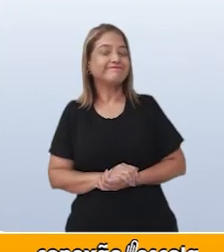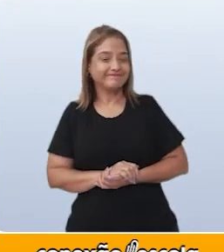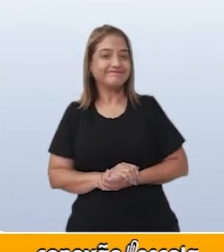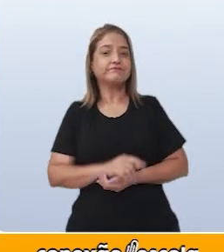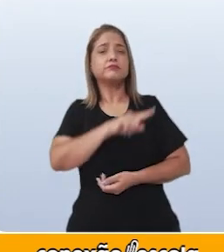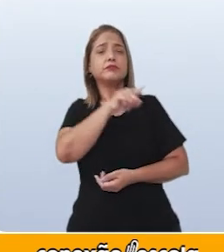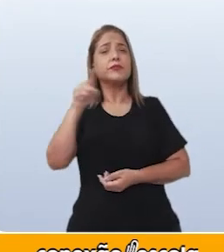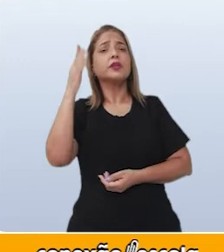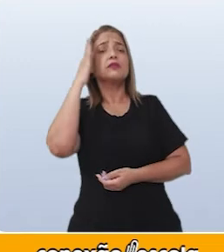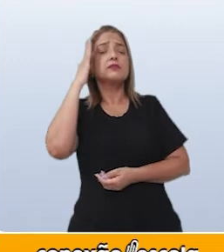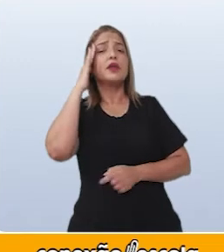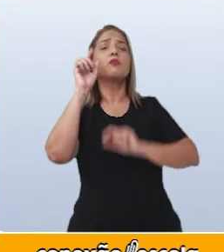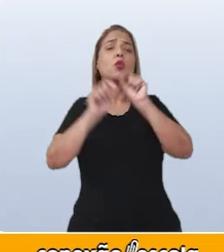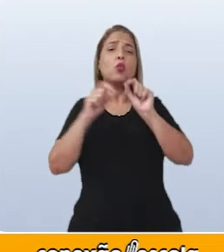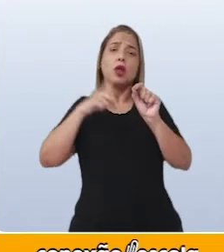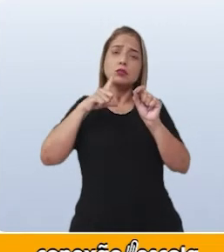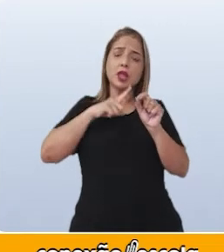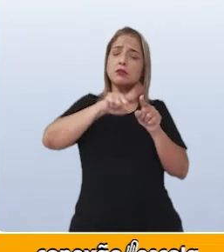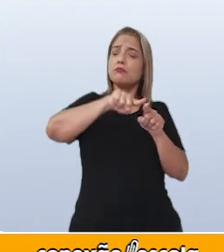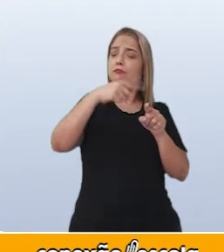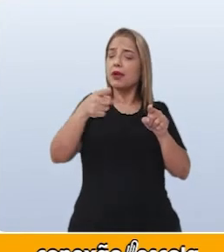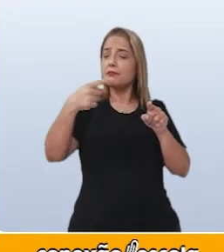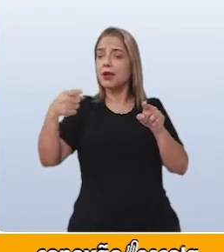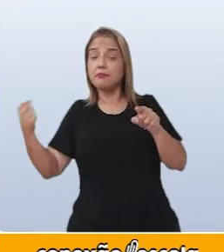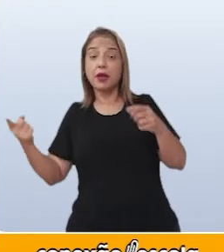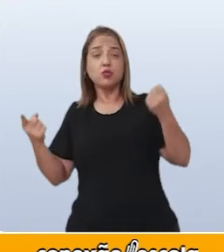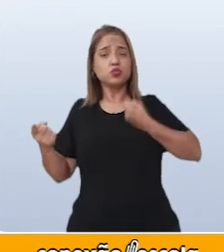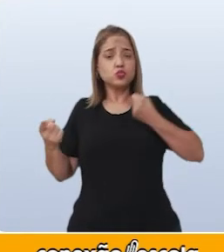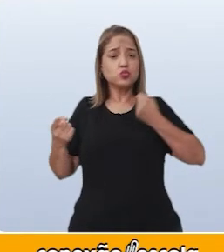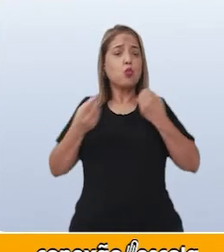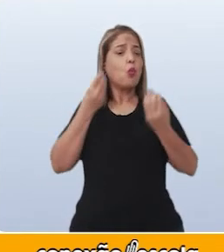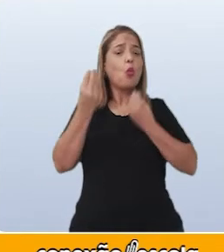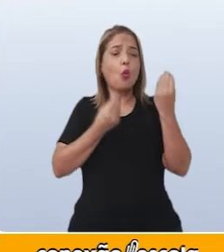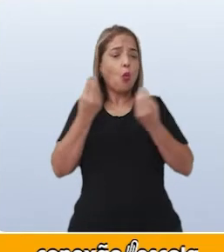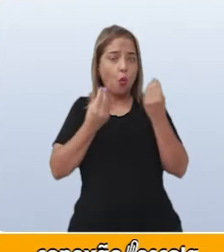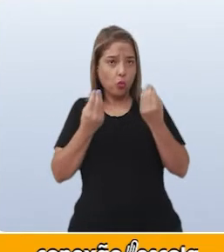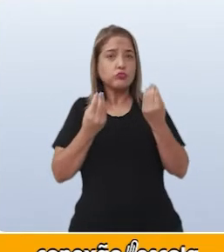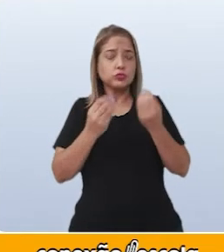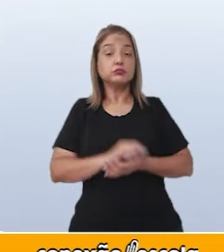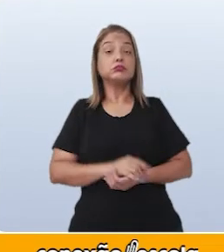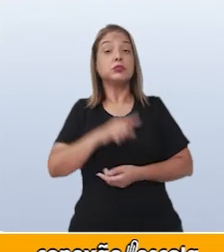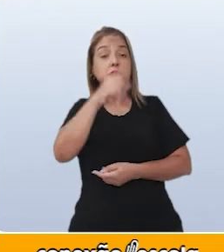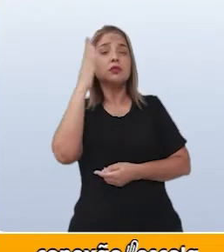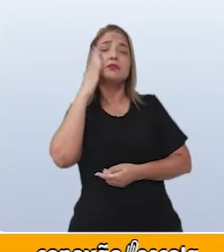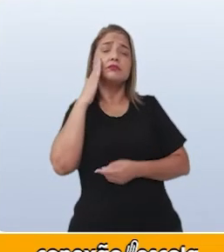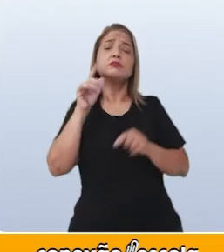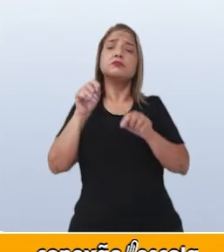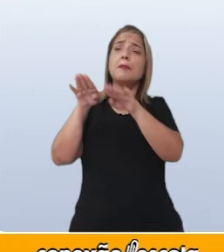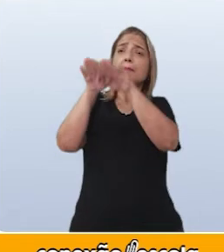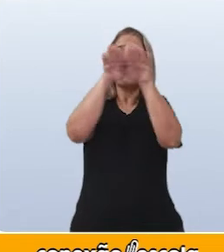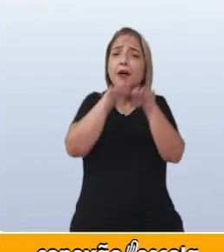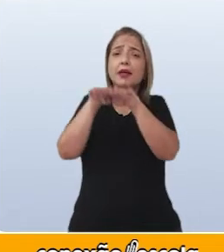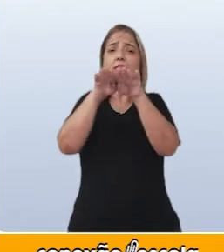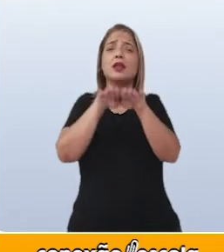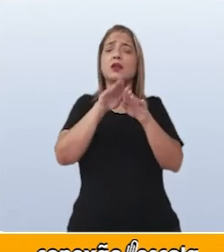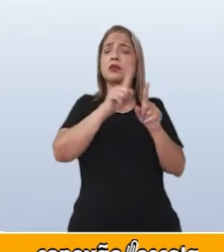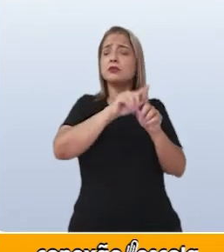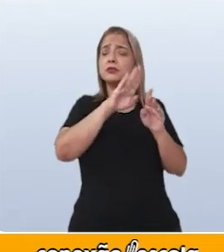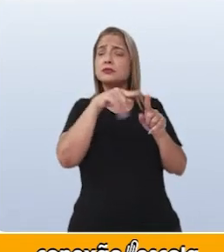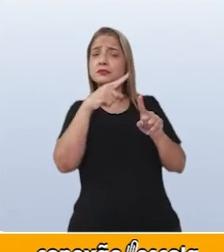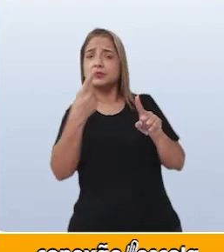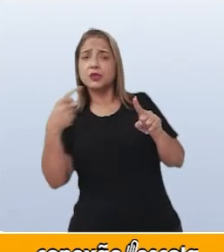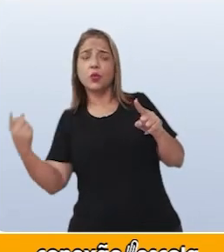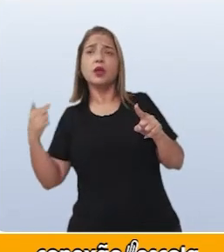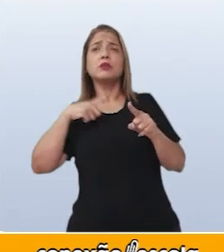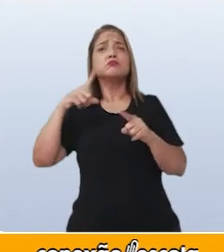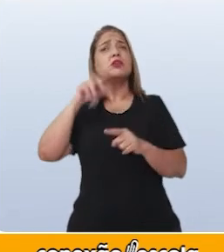lei de formação de uma sequência numérica? Observou que padrões e sequências estão em toda parte? Já